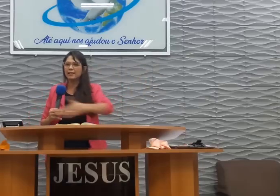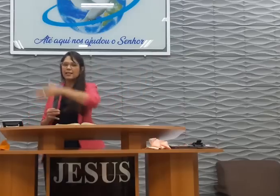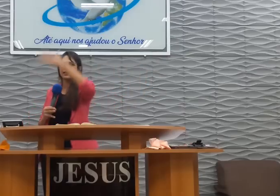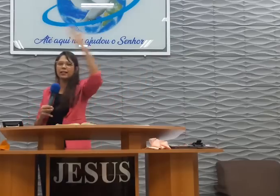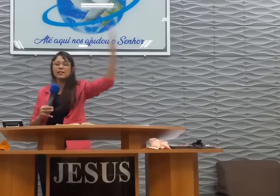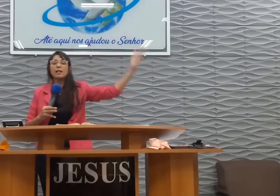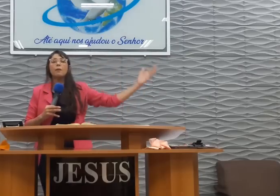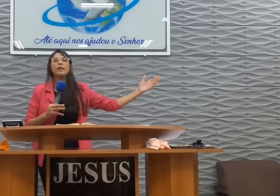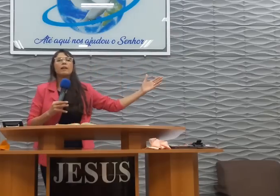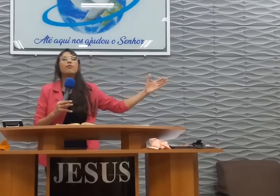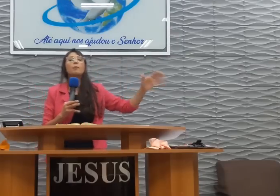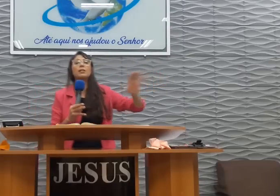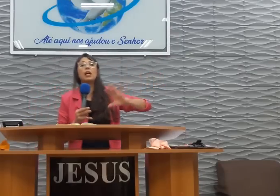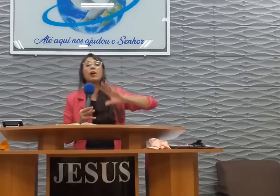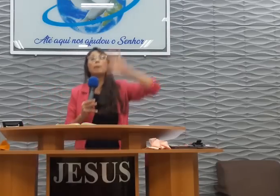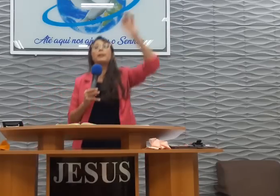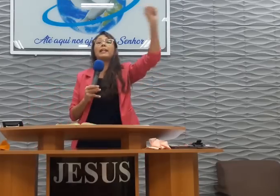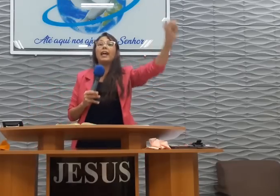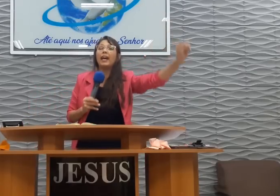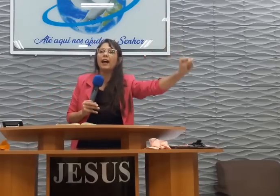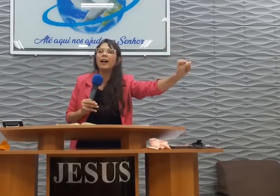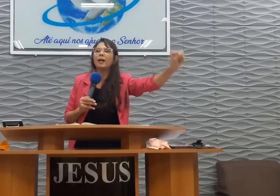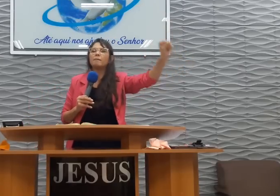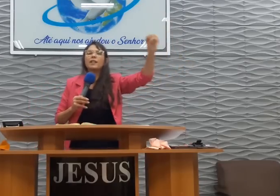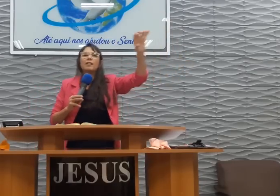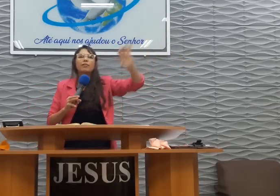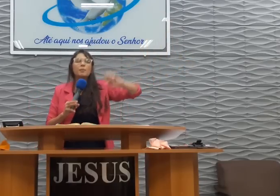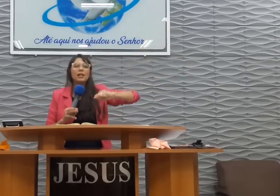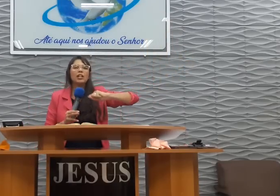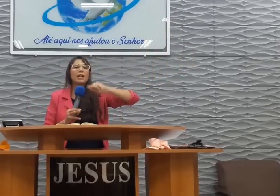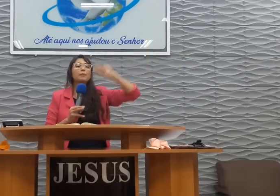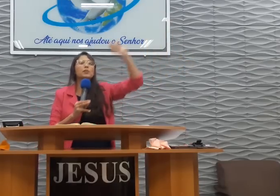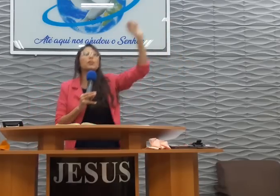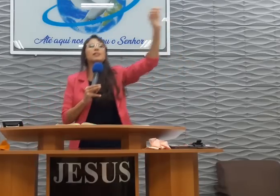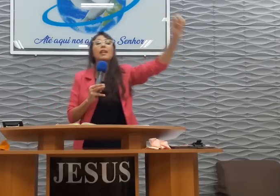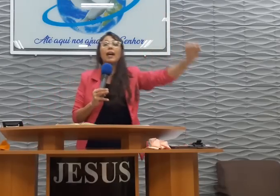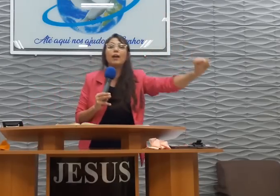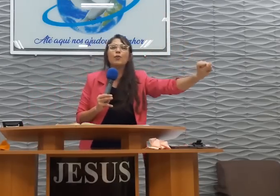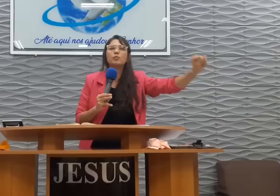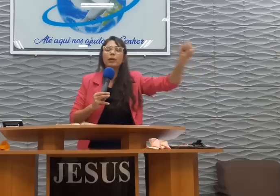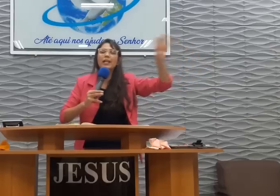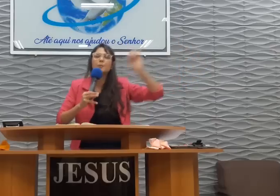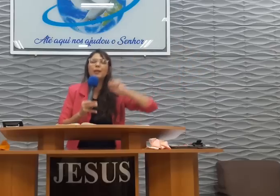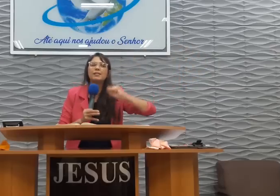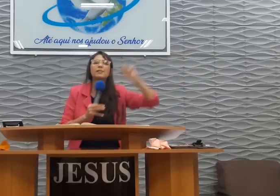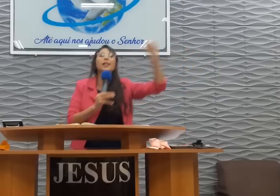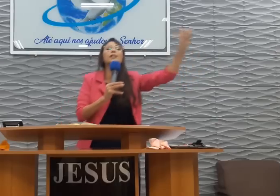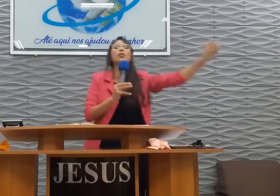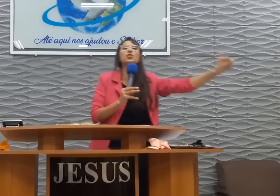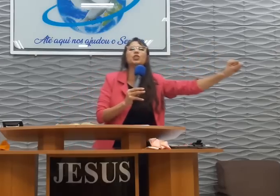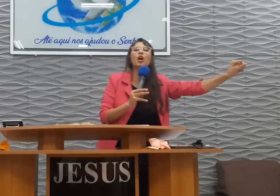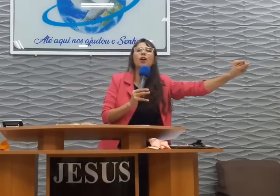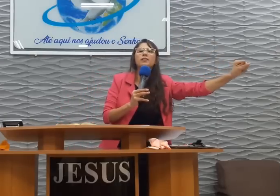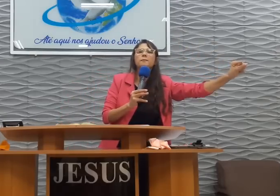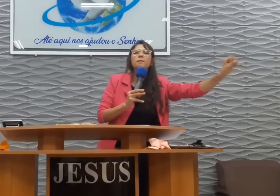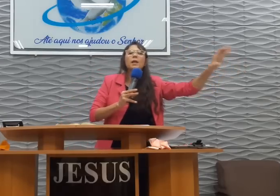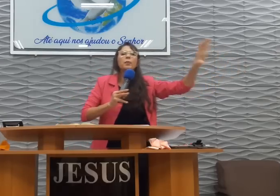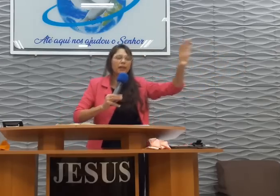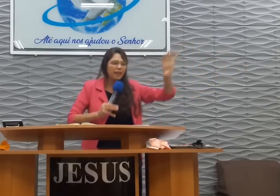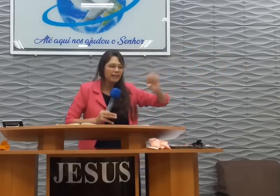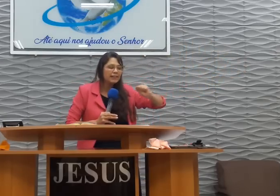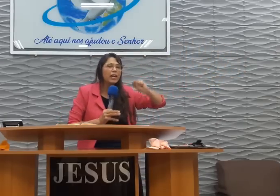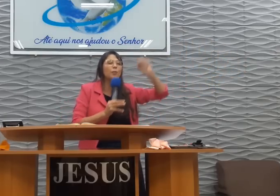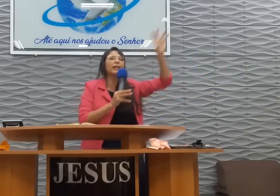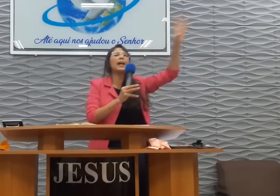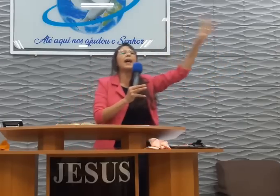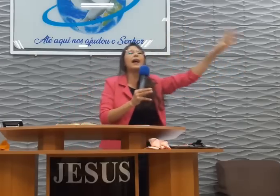nas casas, as crianças, tá? Vamos agora para a guerra. Vamos agora lá para os filisteus, porque eles precisam de nós.